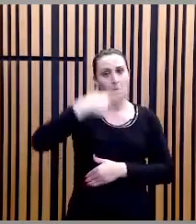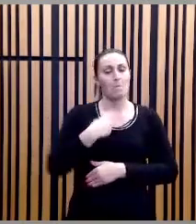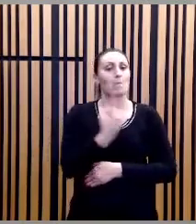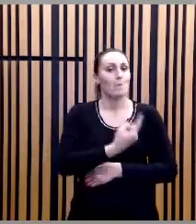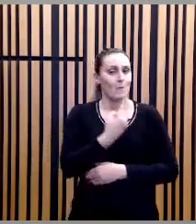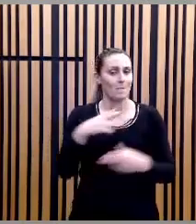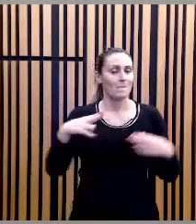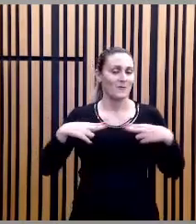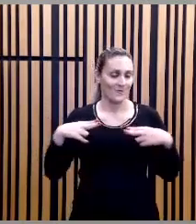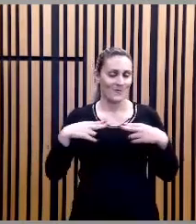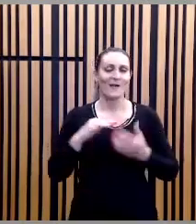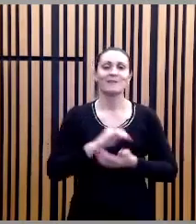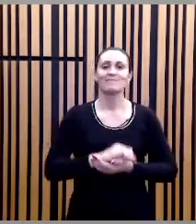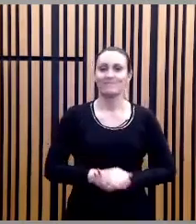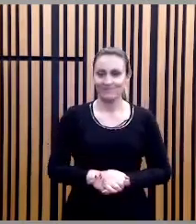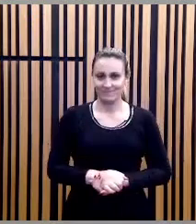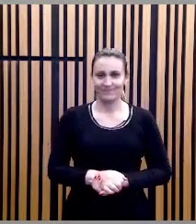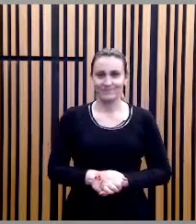com certeza.